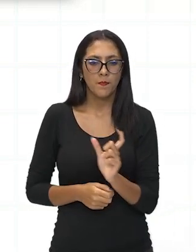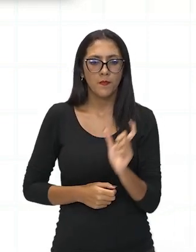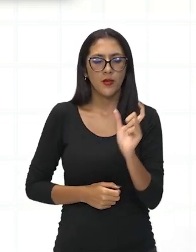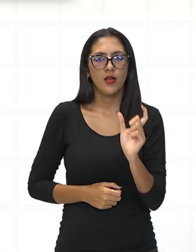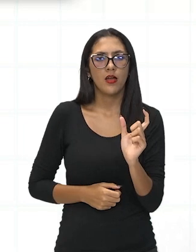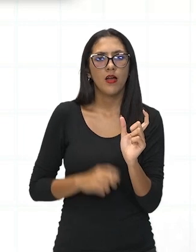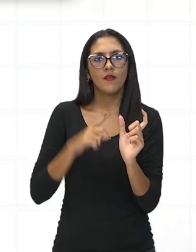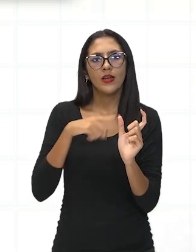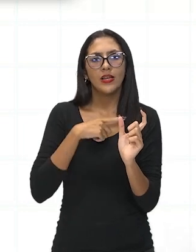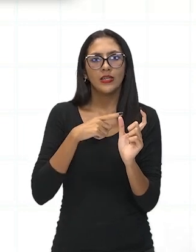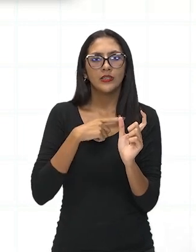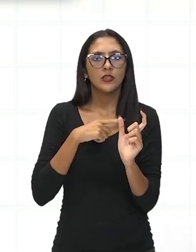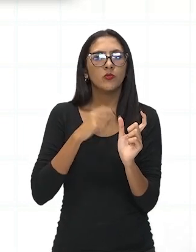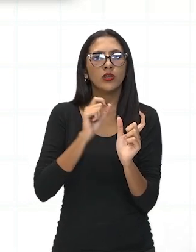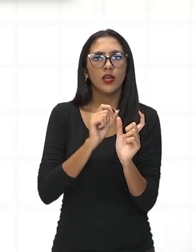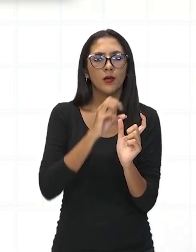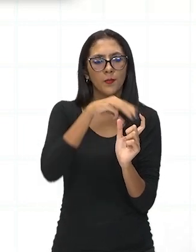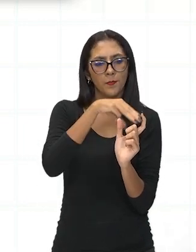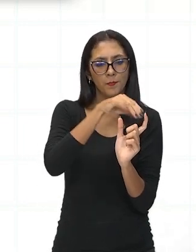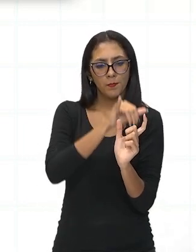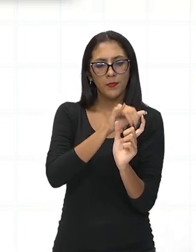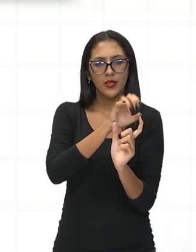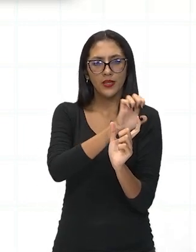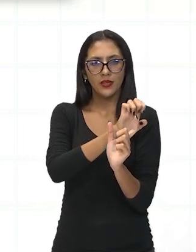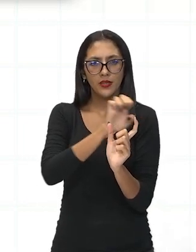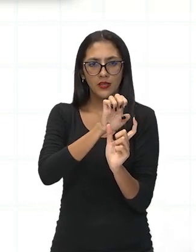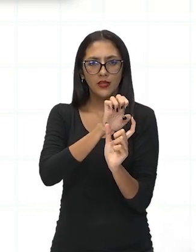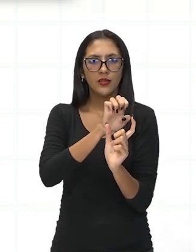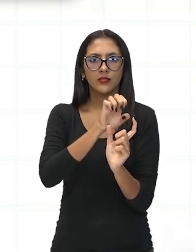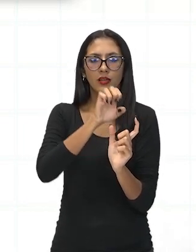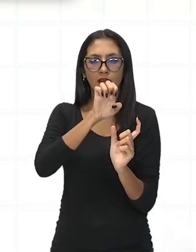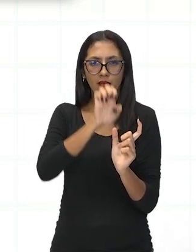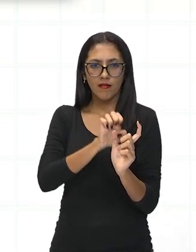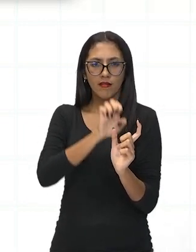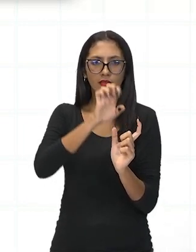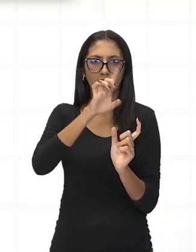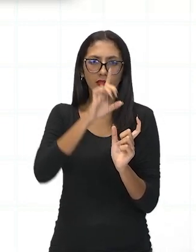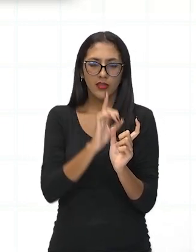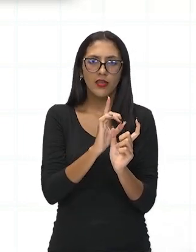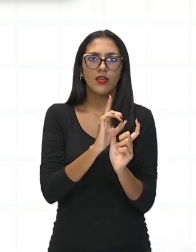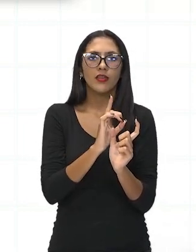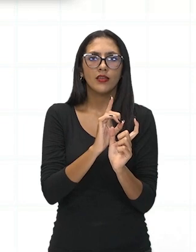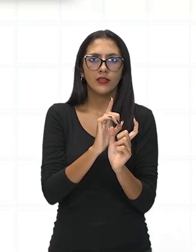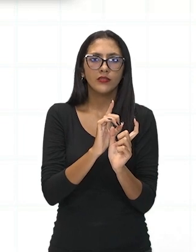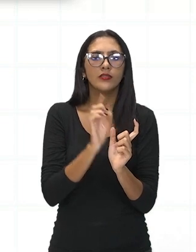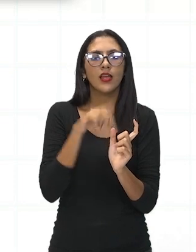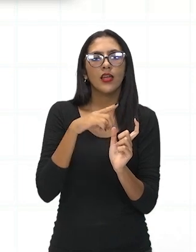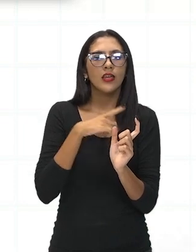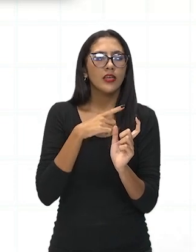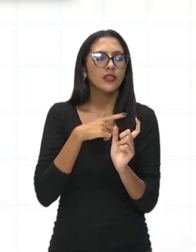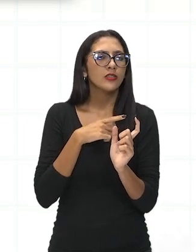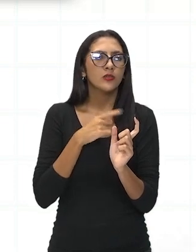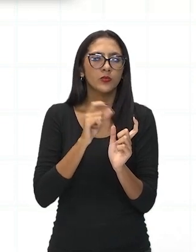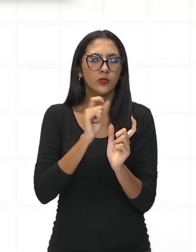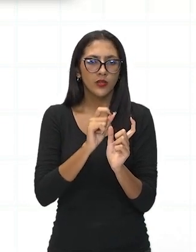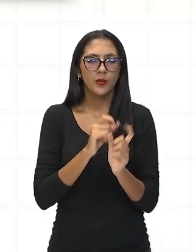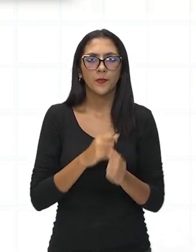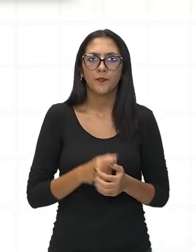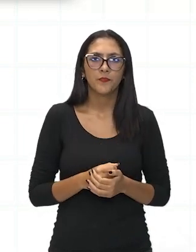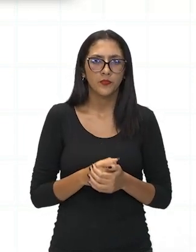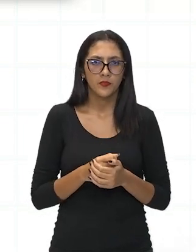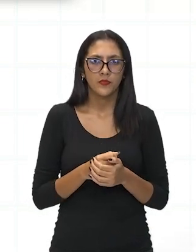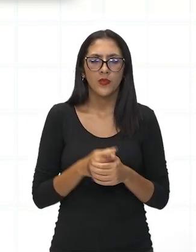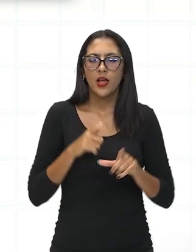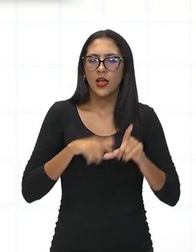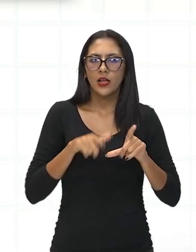com ed, tá? Então, quando eu tenho verbos com ed, ied, ou aqui